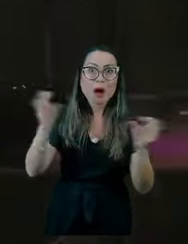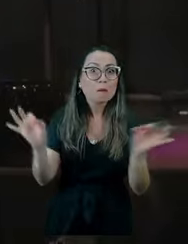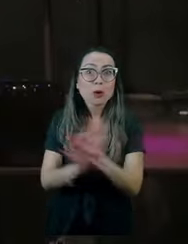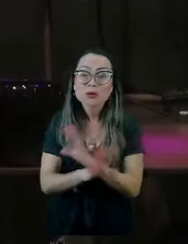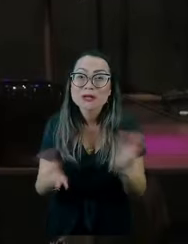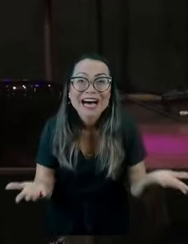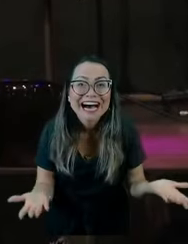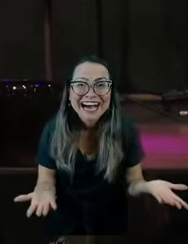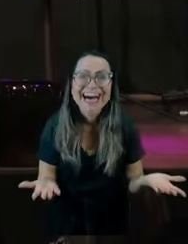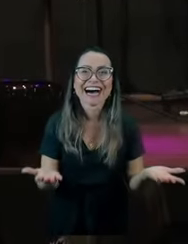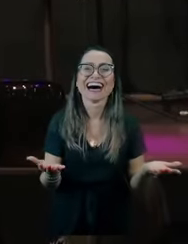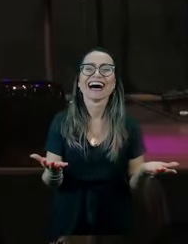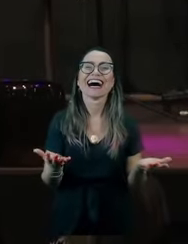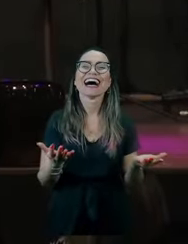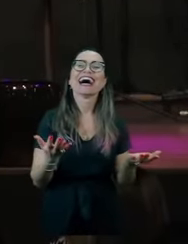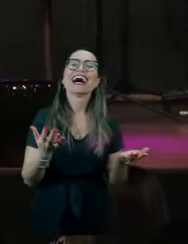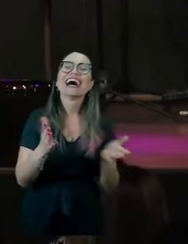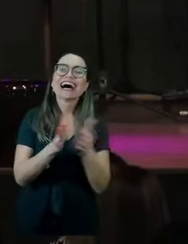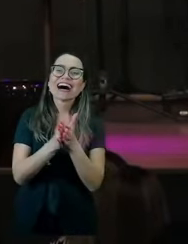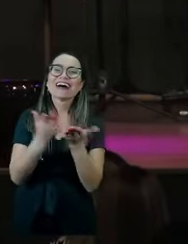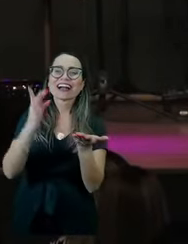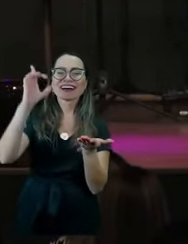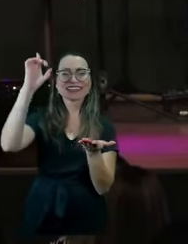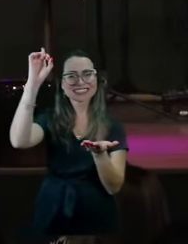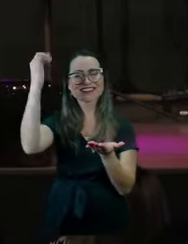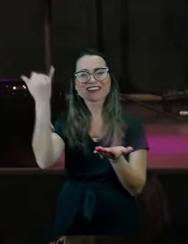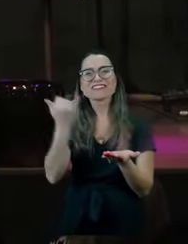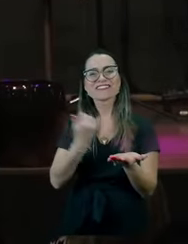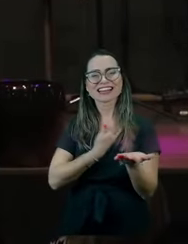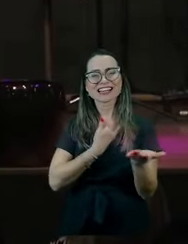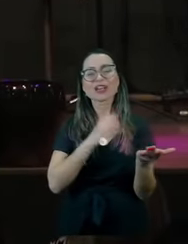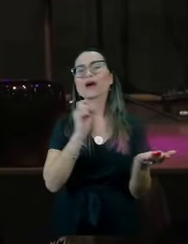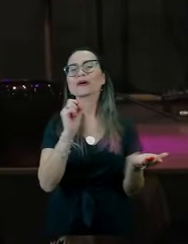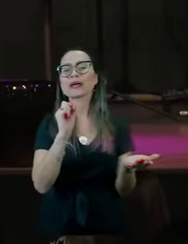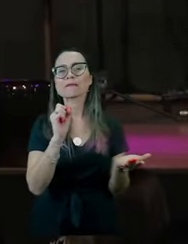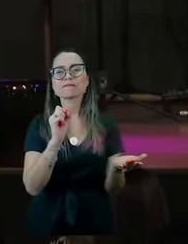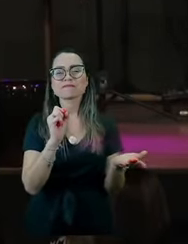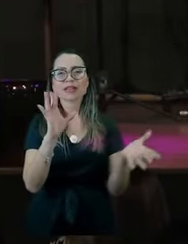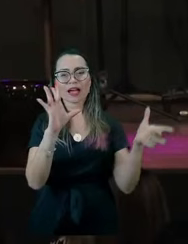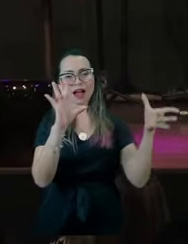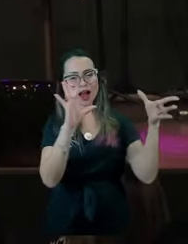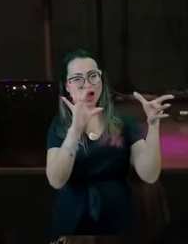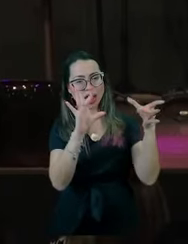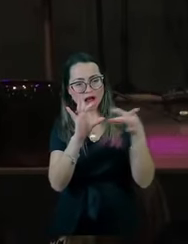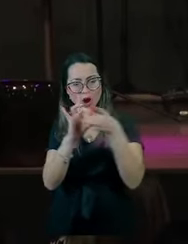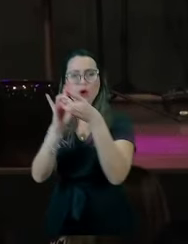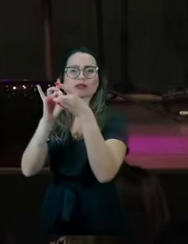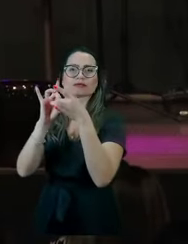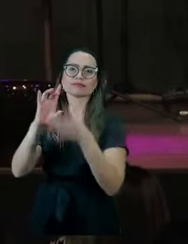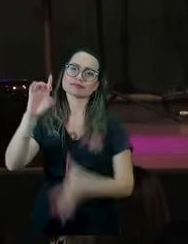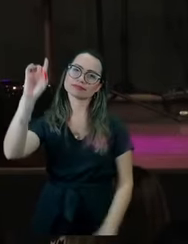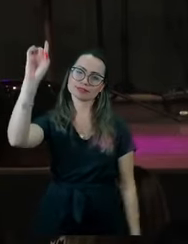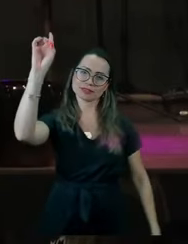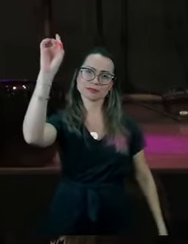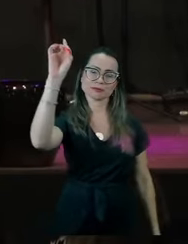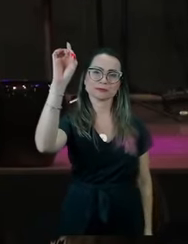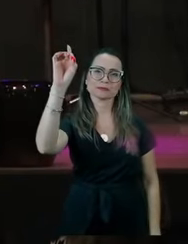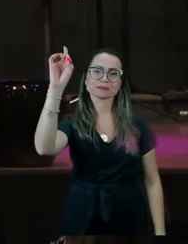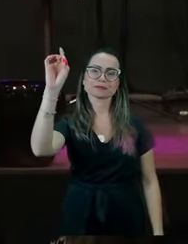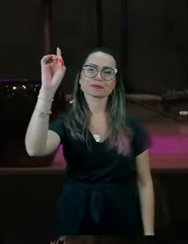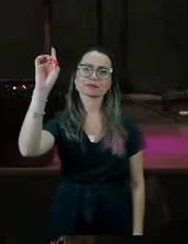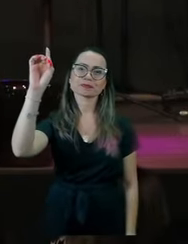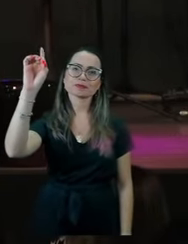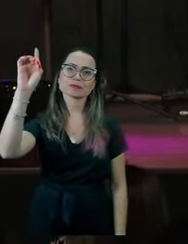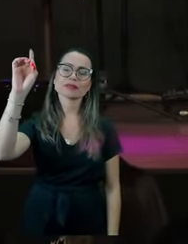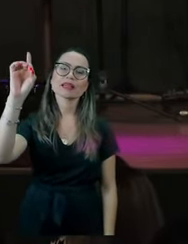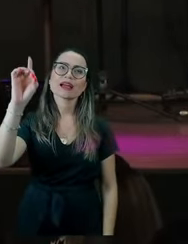montando. E essa palavra, ela foi assim, são as conexões de Deus. Gente, algo que eu tenho aprendido com o Senhor é que